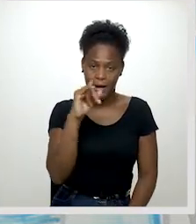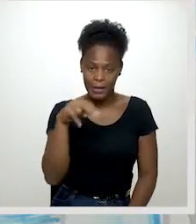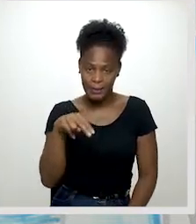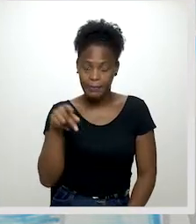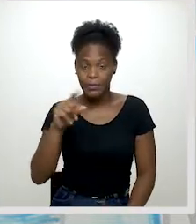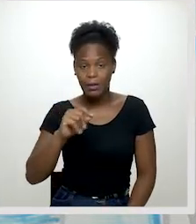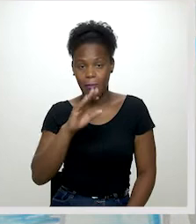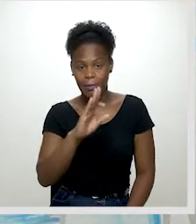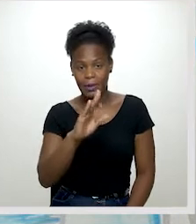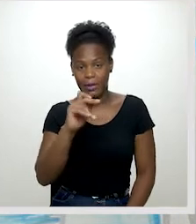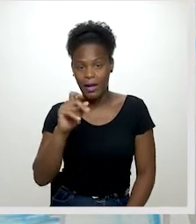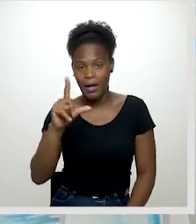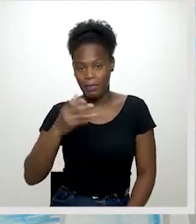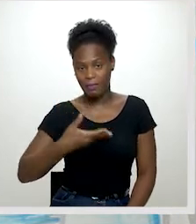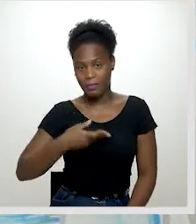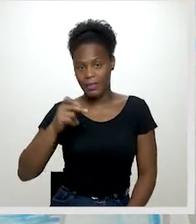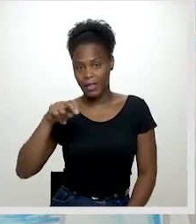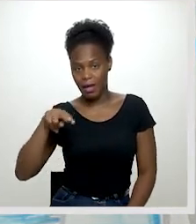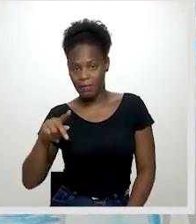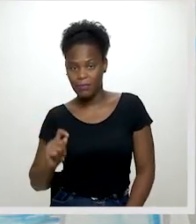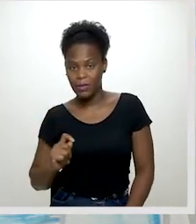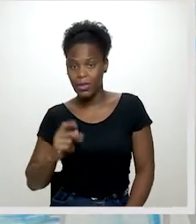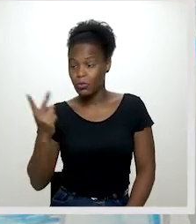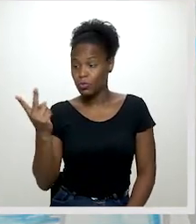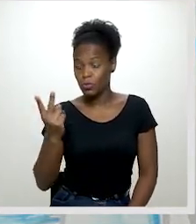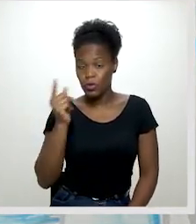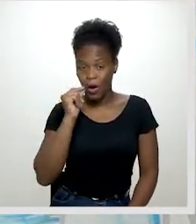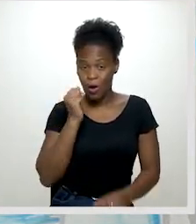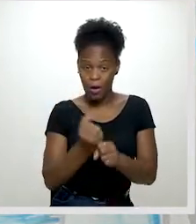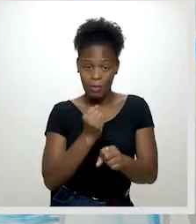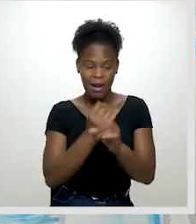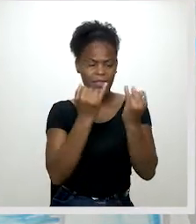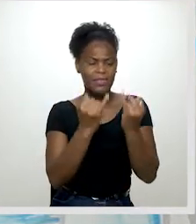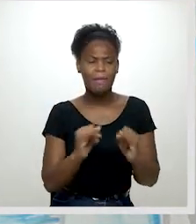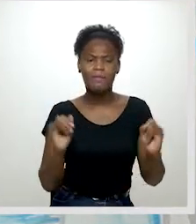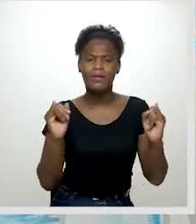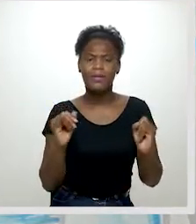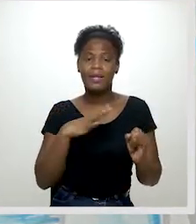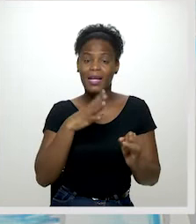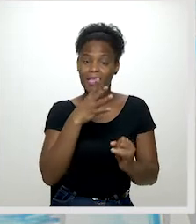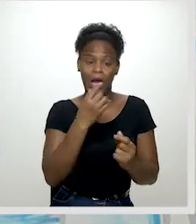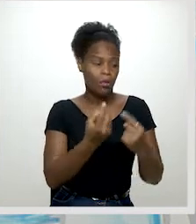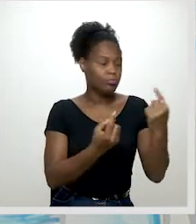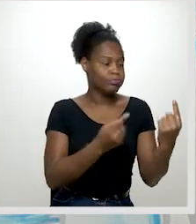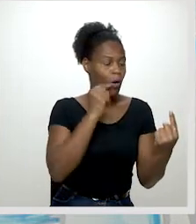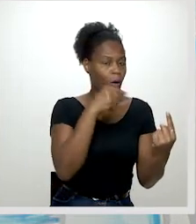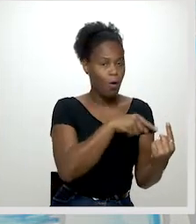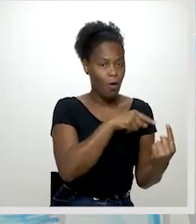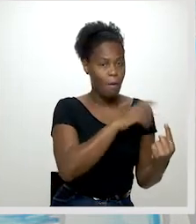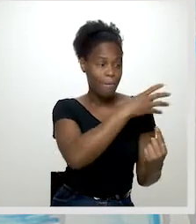Os dois trabalharam independentemente. O que é que significa independentemente? Cada um trabalhou no seu país, no seu